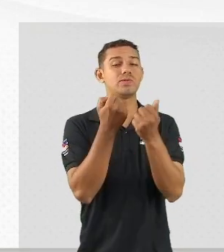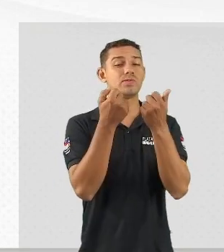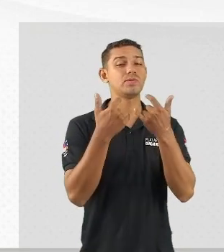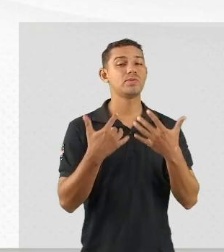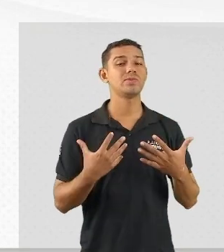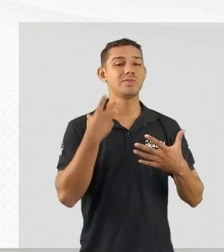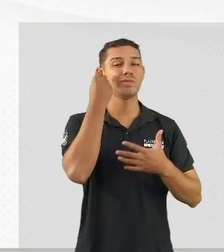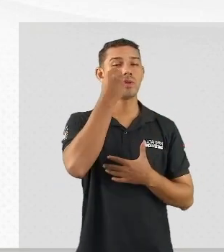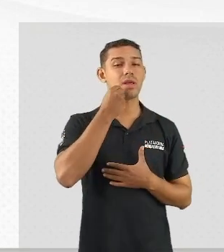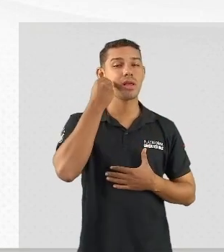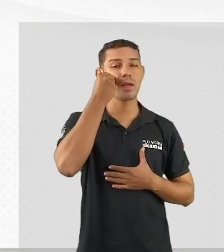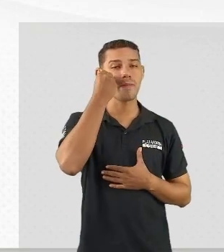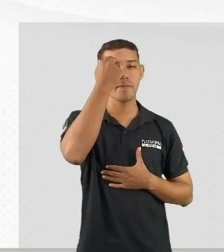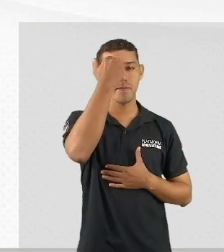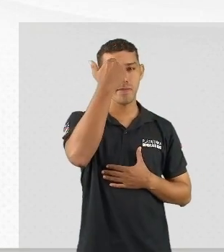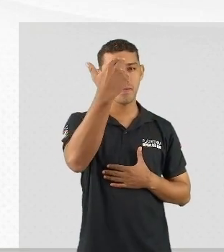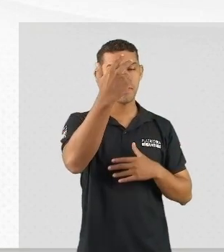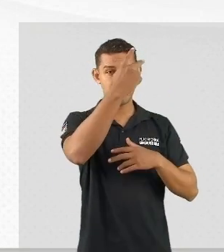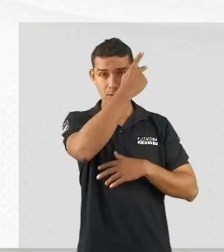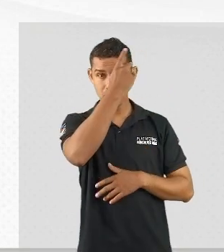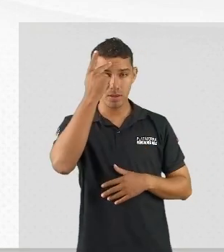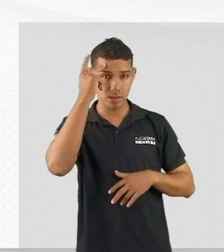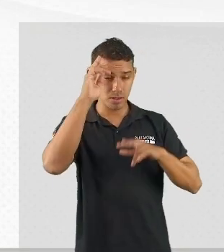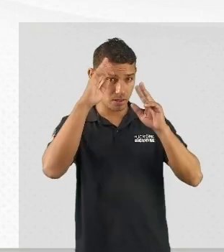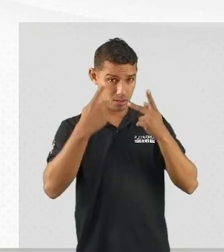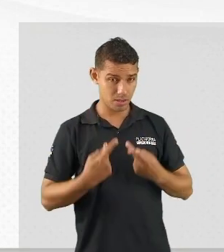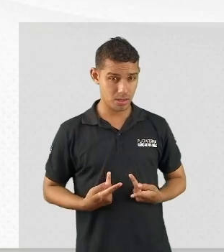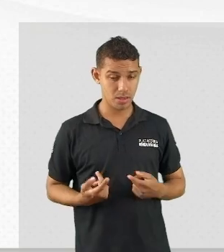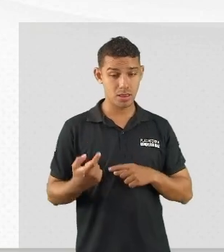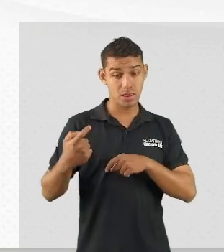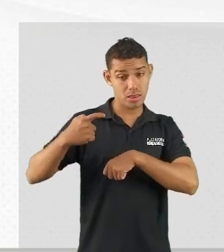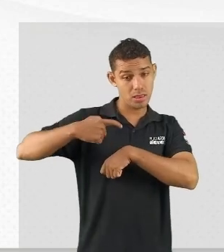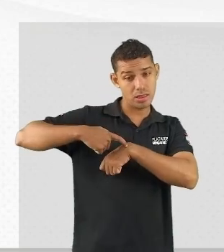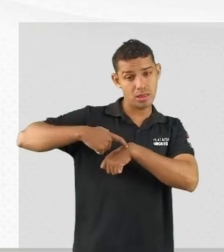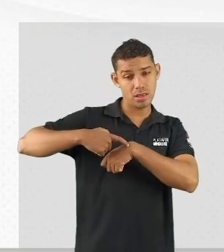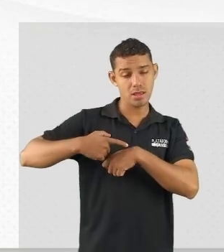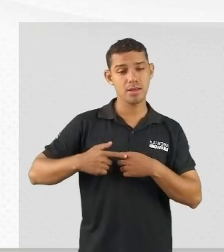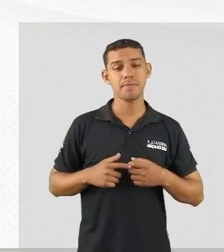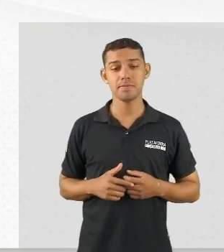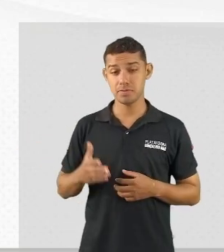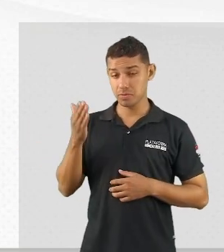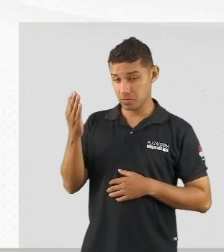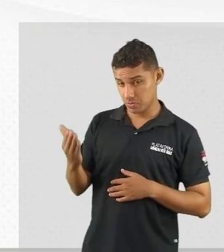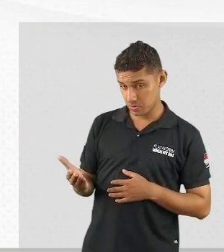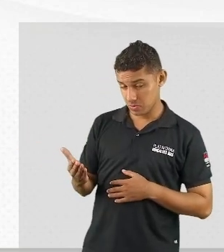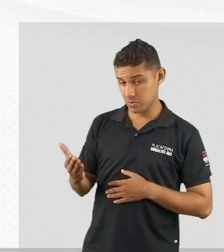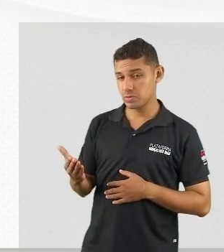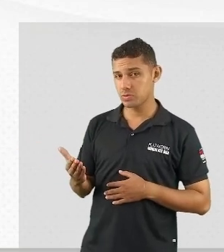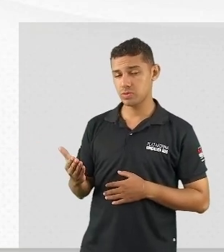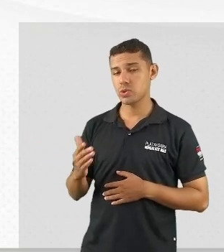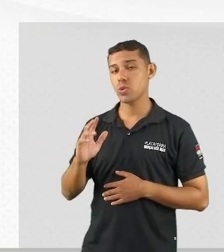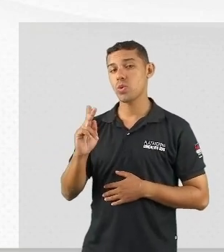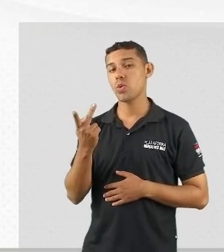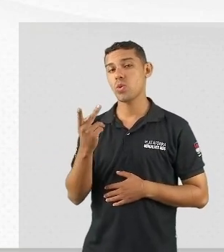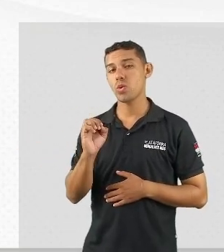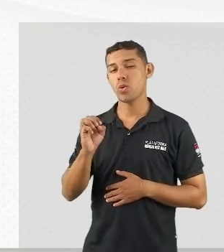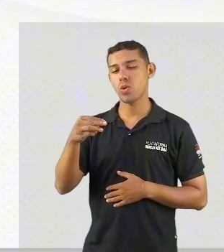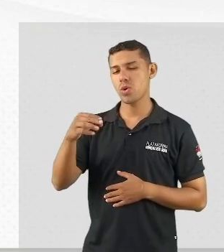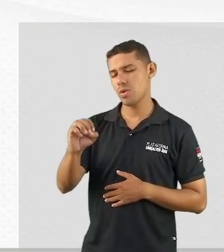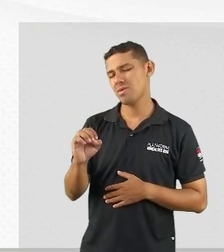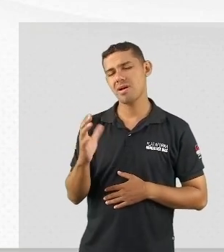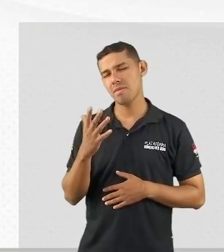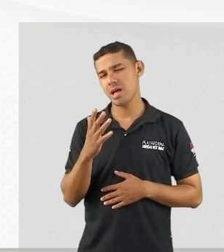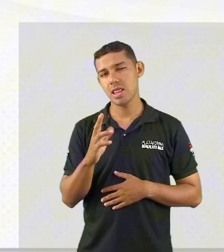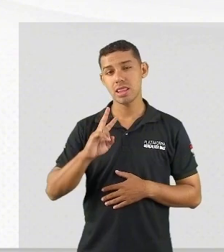humana no tempo. Então, há registro desde o surgimento das primeiras espécies do gênero Homo na Terra, há cerca aí de 2 milhões